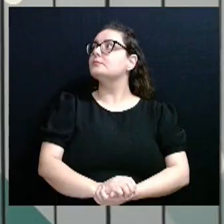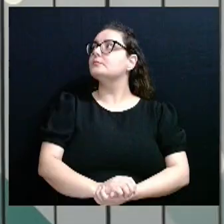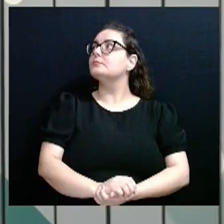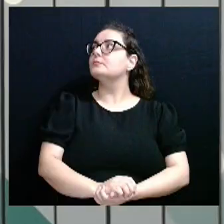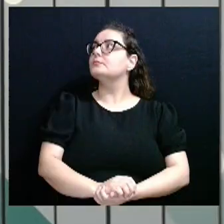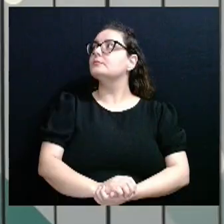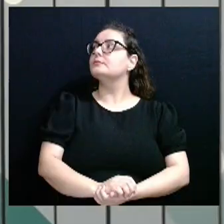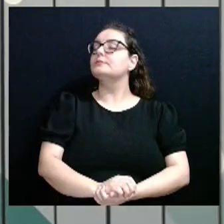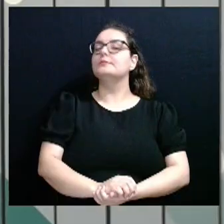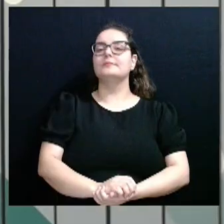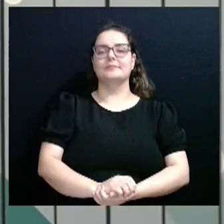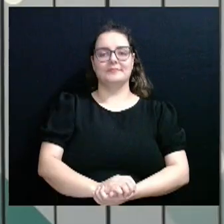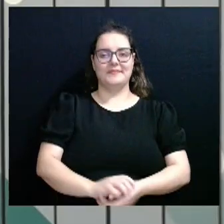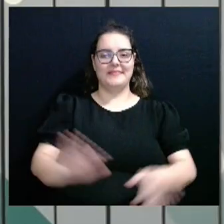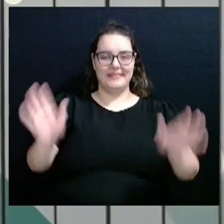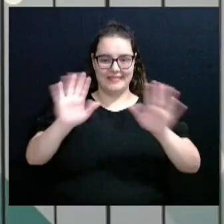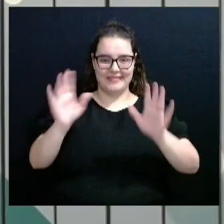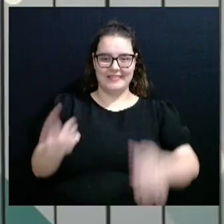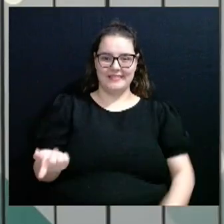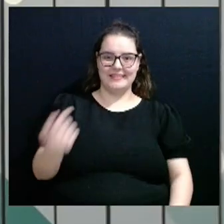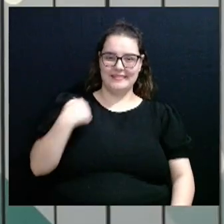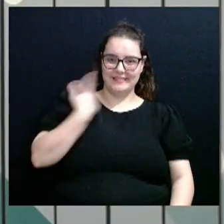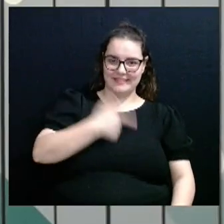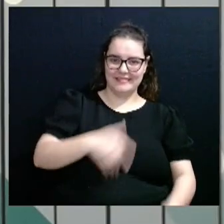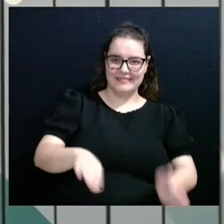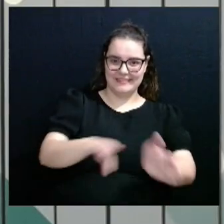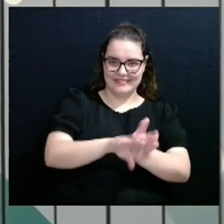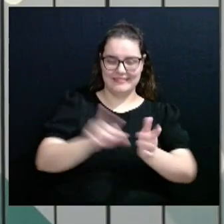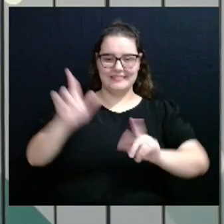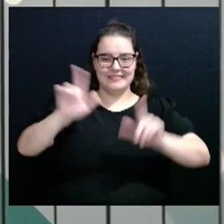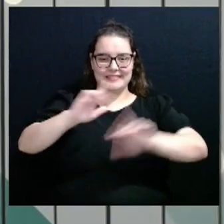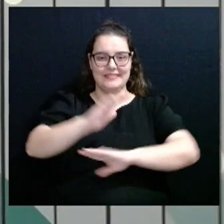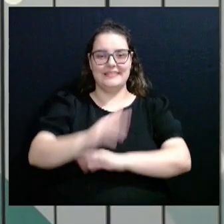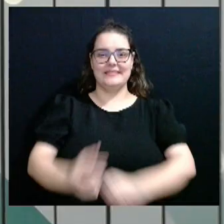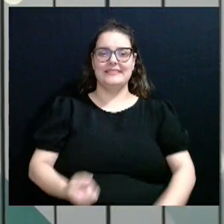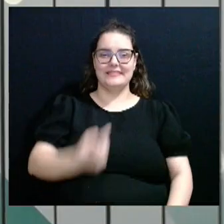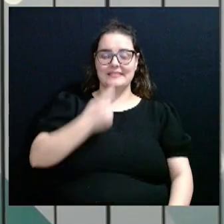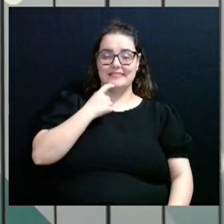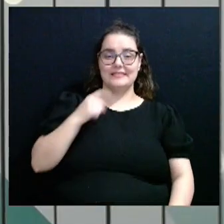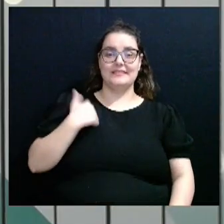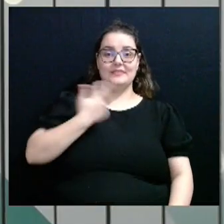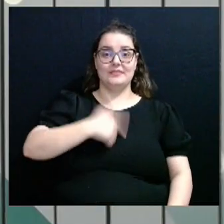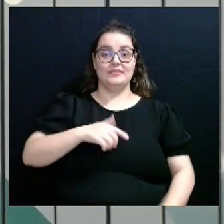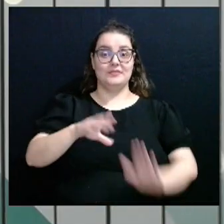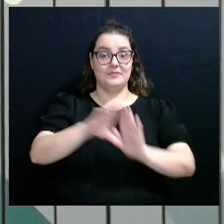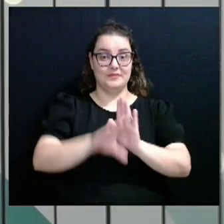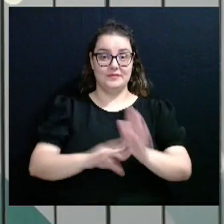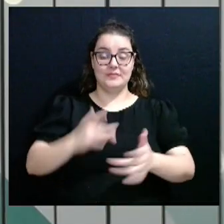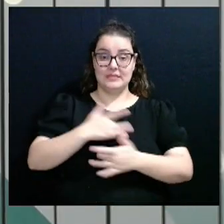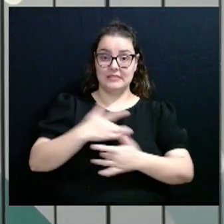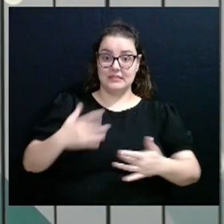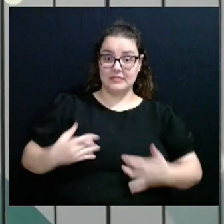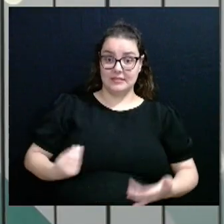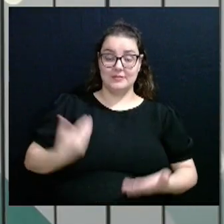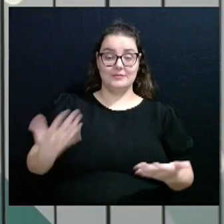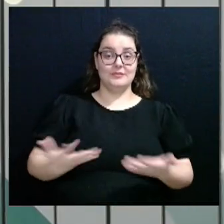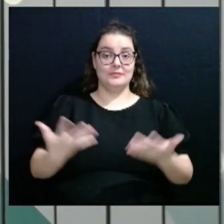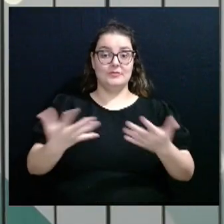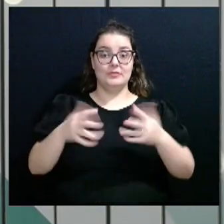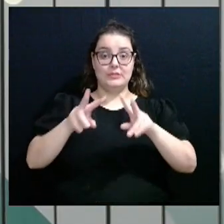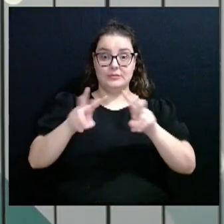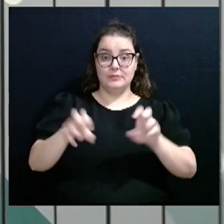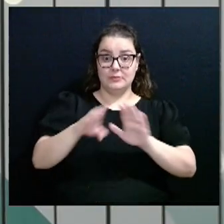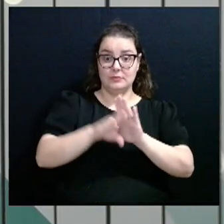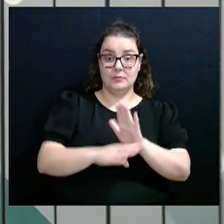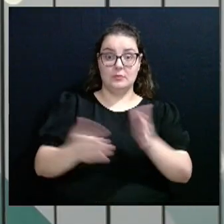Olá, estamos chegando, TV Câmara Campinas, com o nosso programa Saúde é Vida. O tema do programa de hoje é um